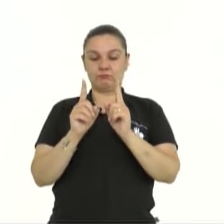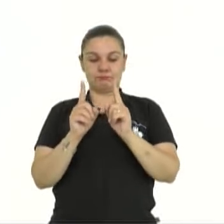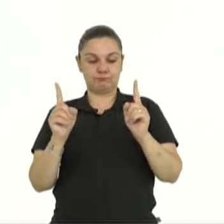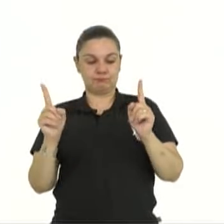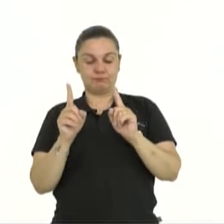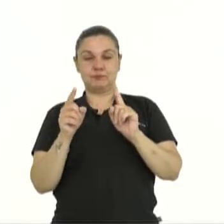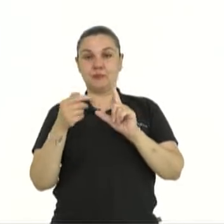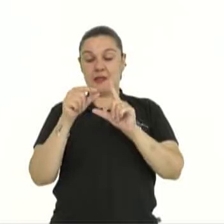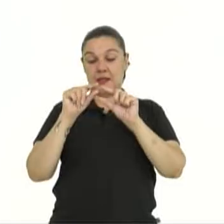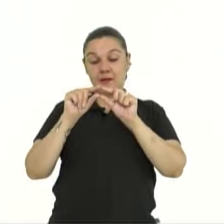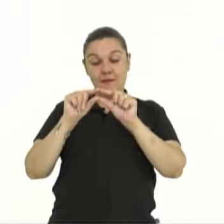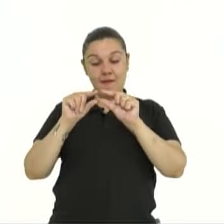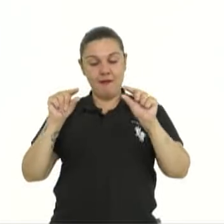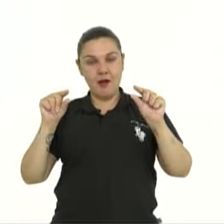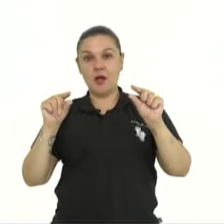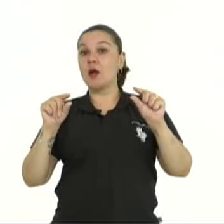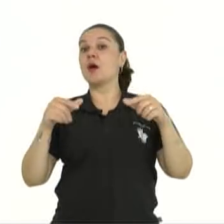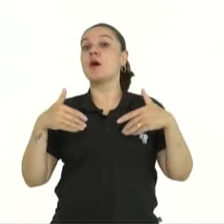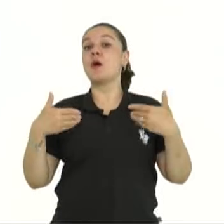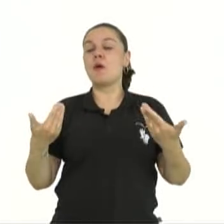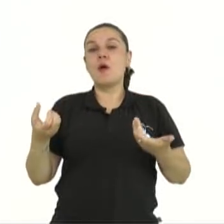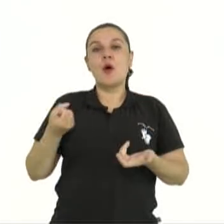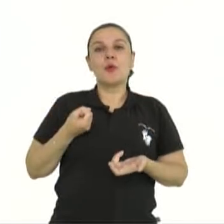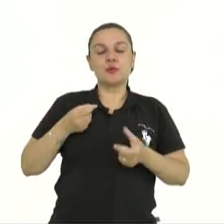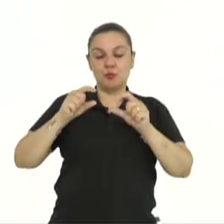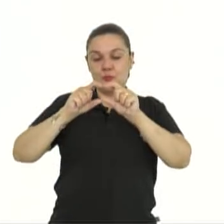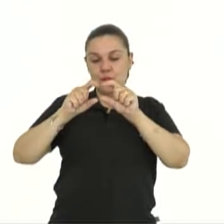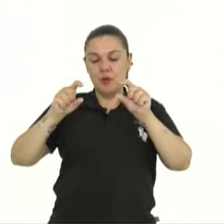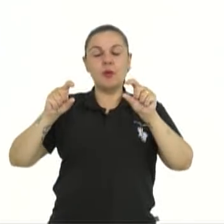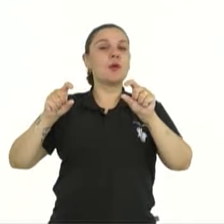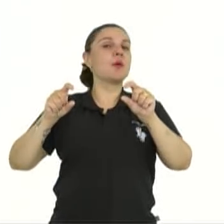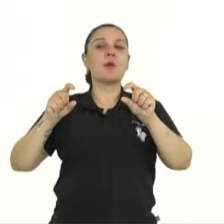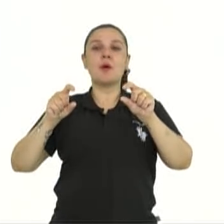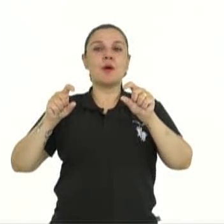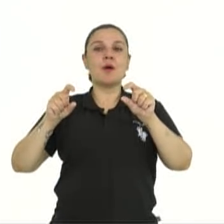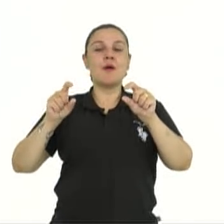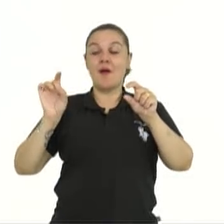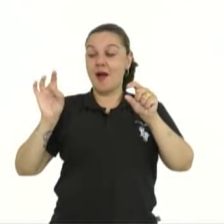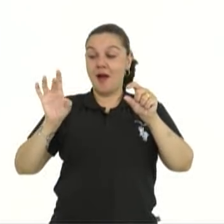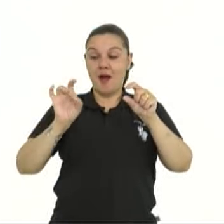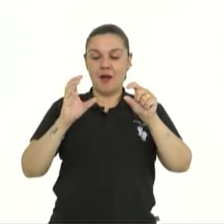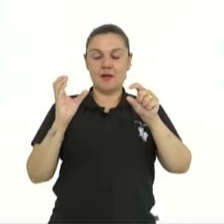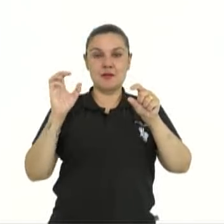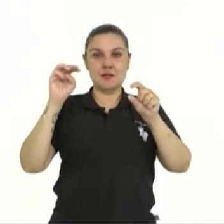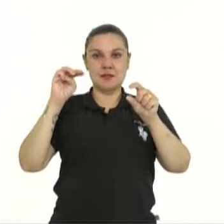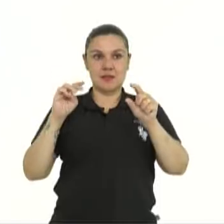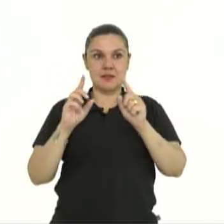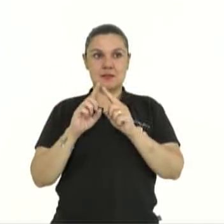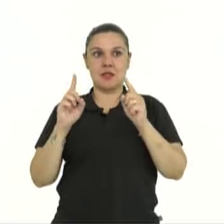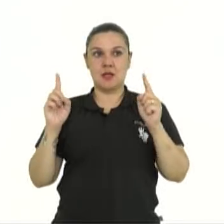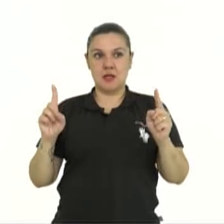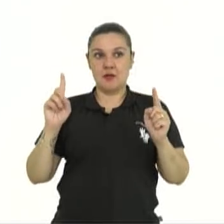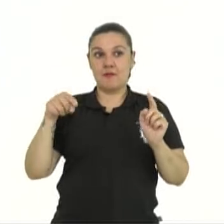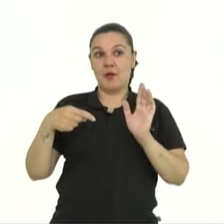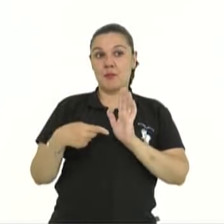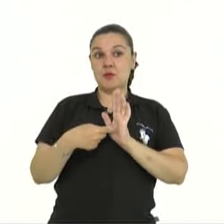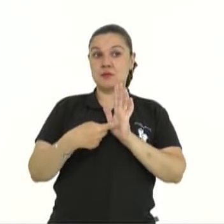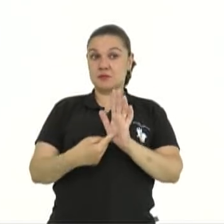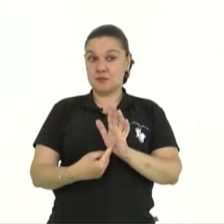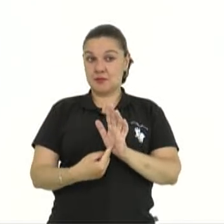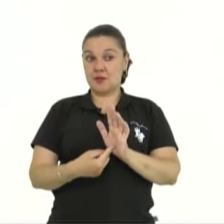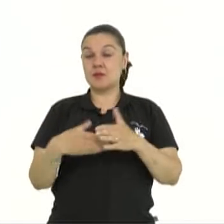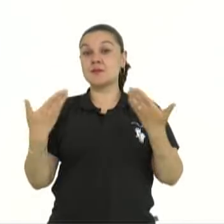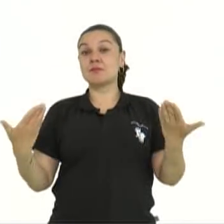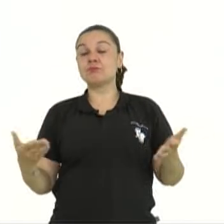precisamos observar quais são os valores expressos. Cada centímetro da escala vai corresponder